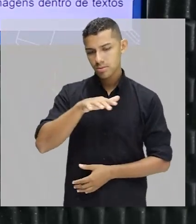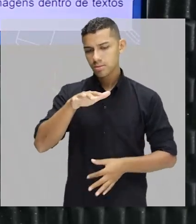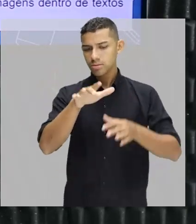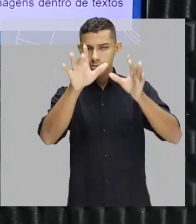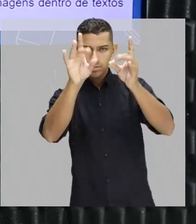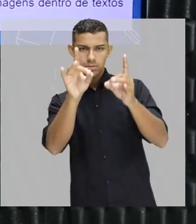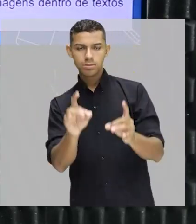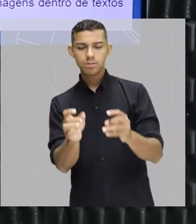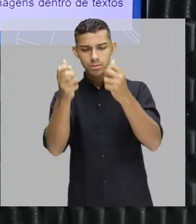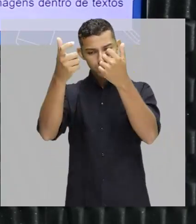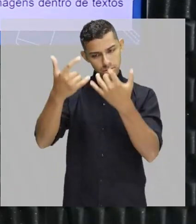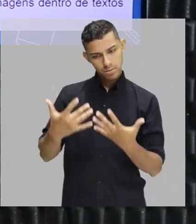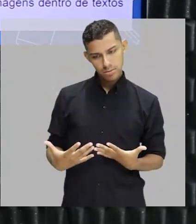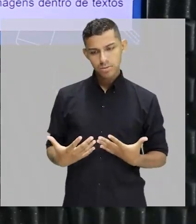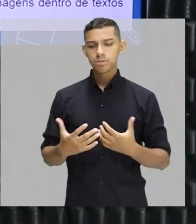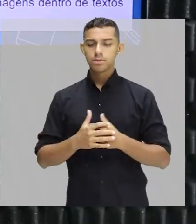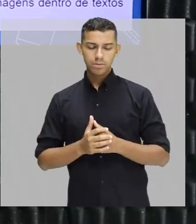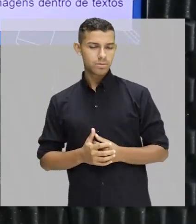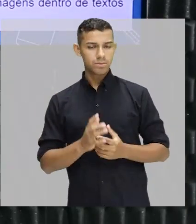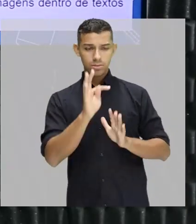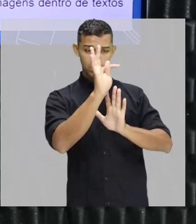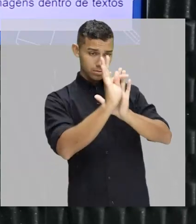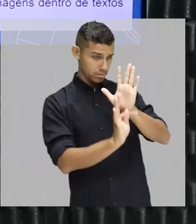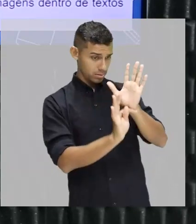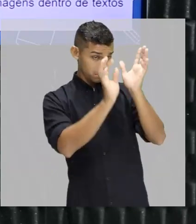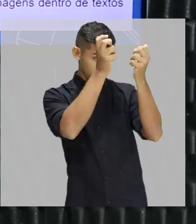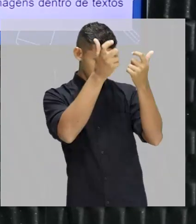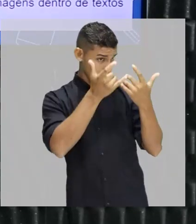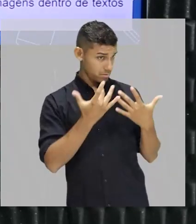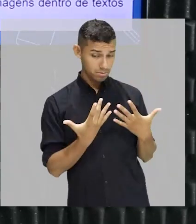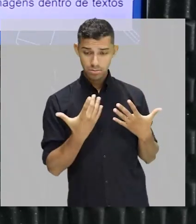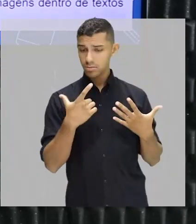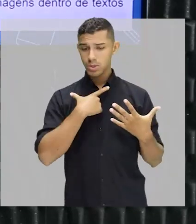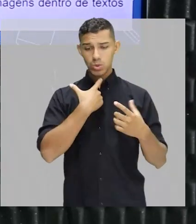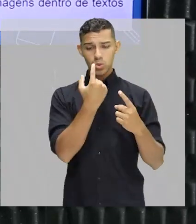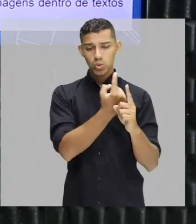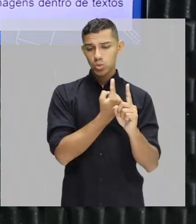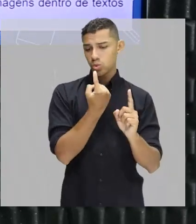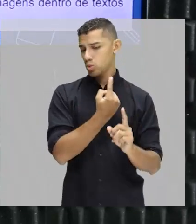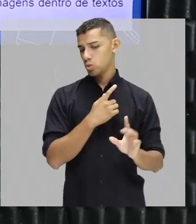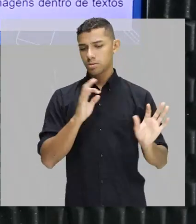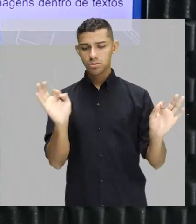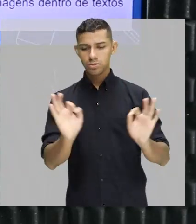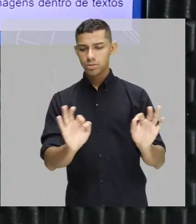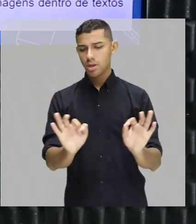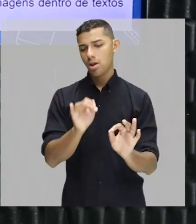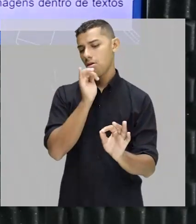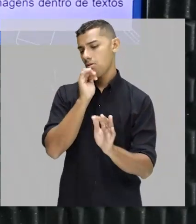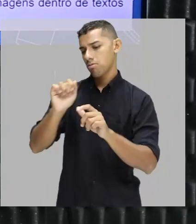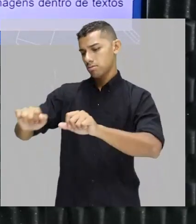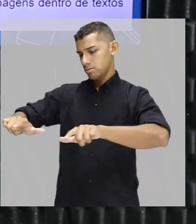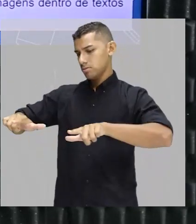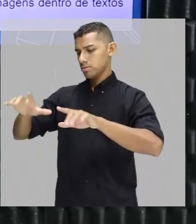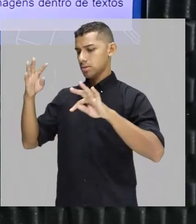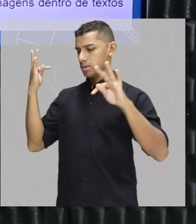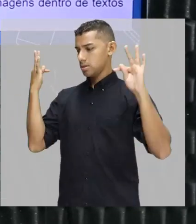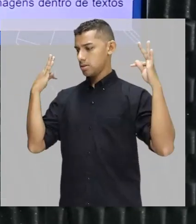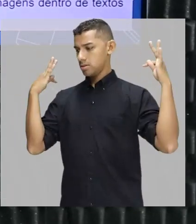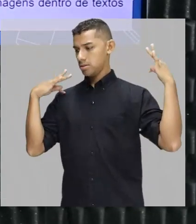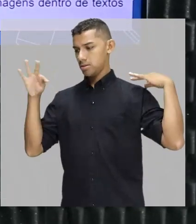outros. Turma, o texto descritivo geralmente não aparece sozinho, né? A não ser que seja num folheto